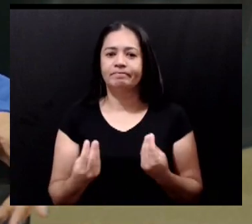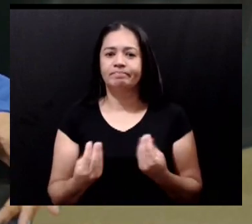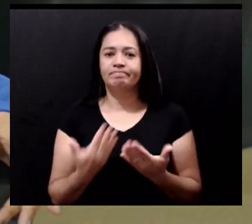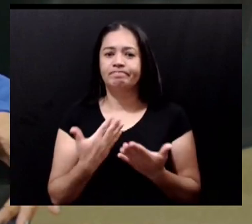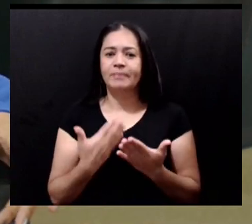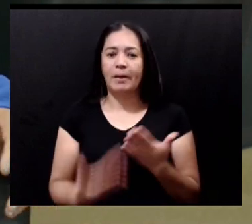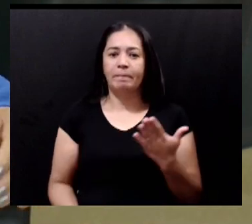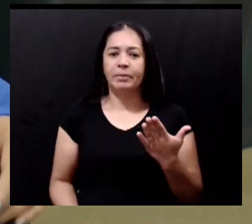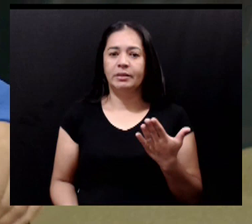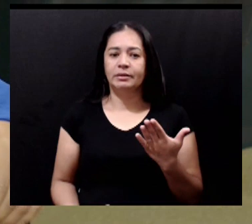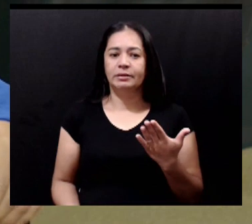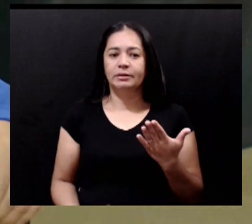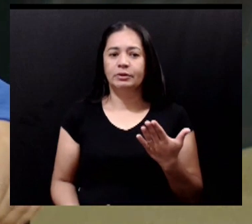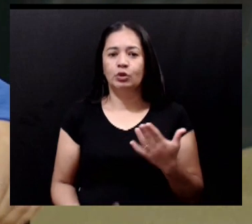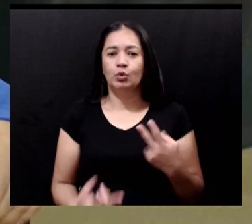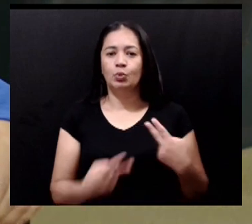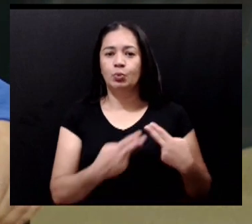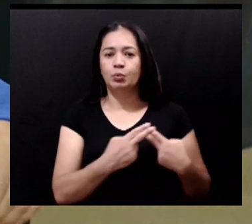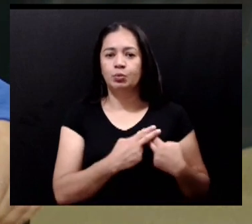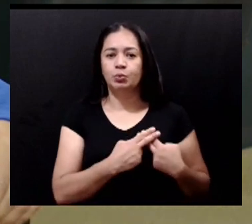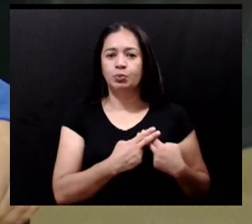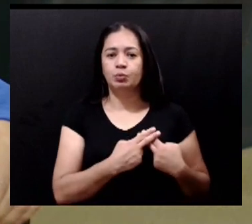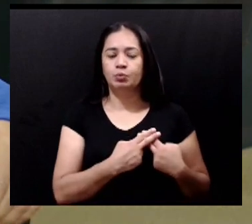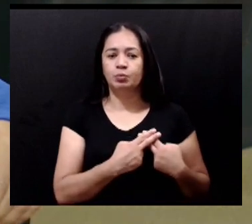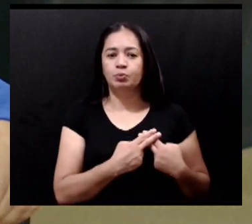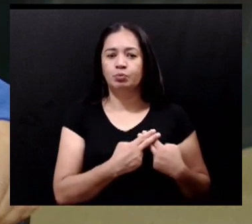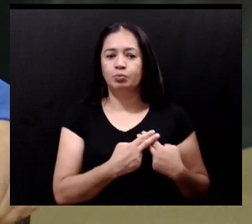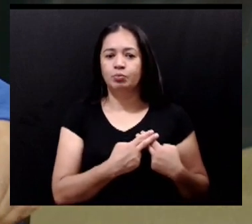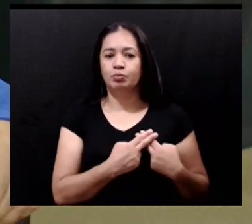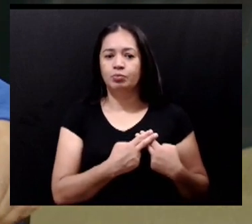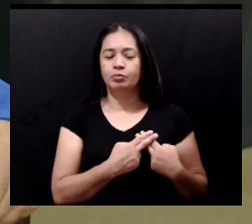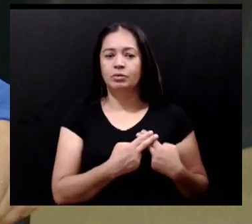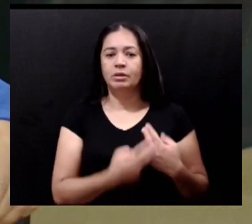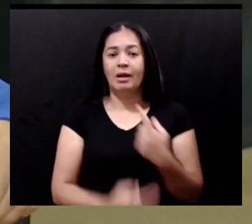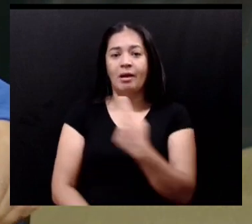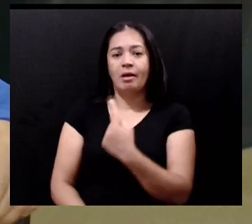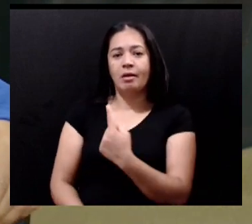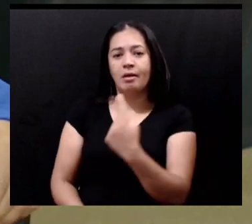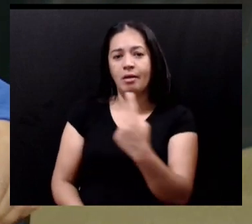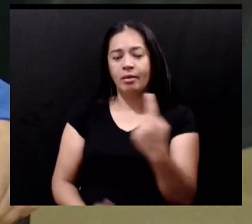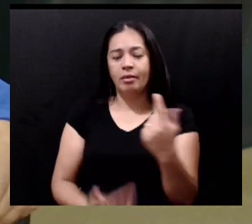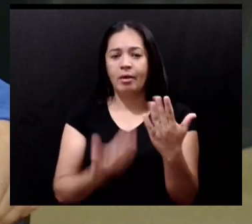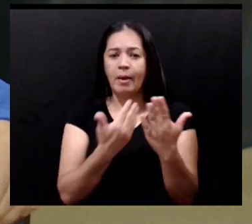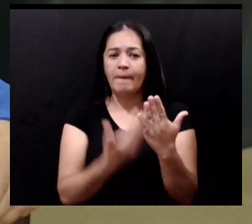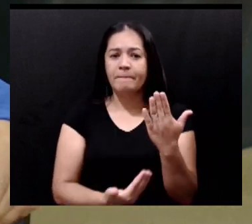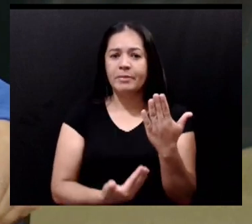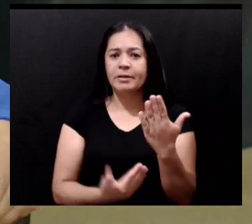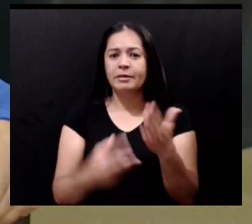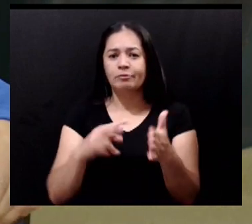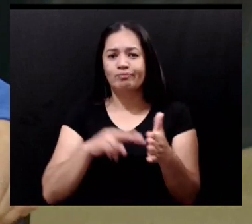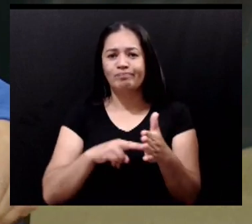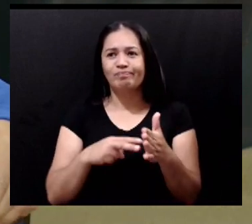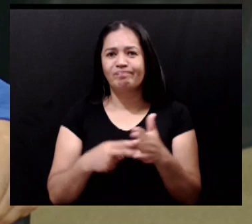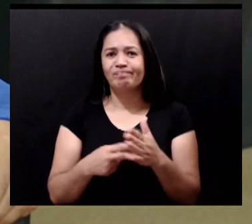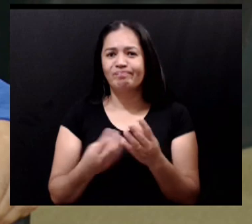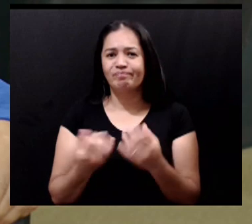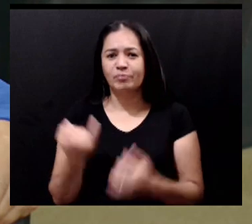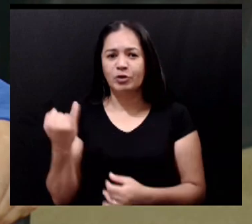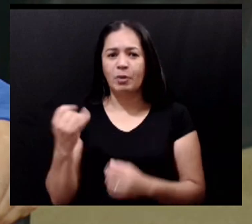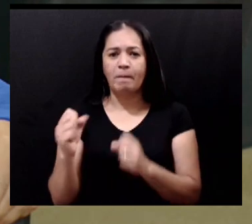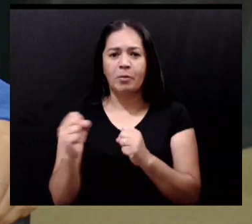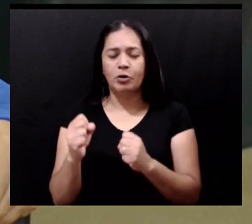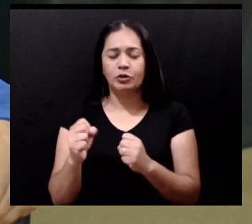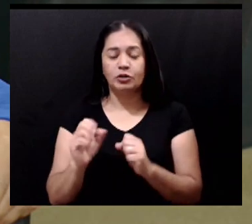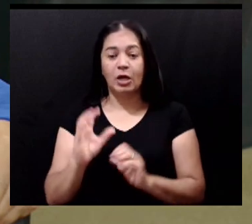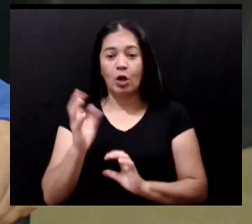de luto, né? Cada perda significativa pode gerar um processo de luto e